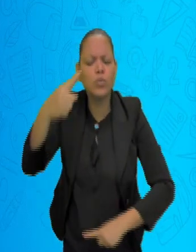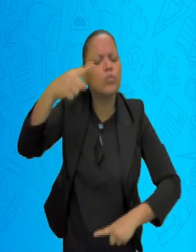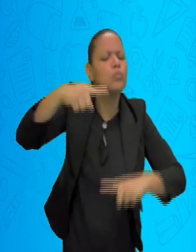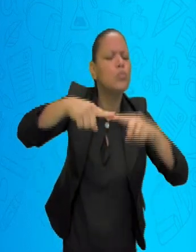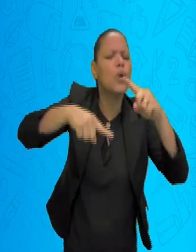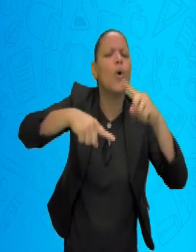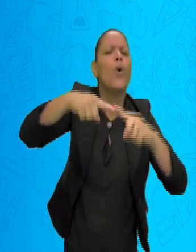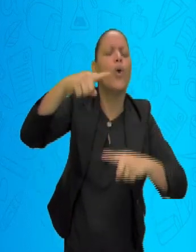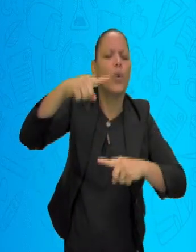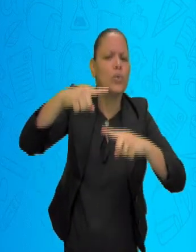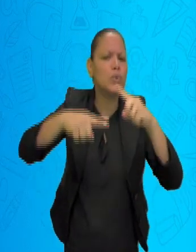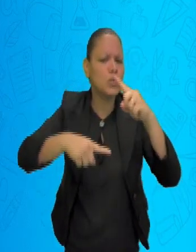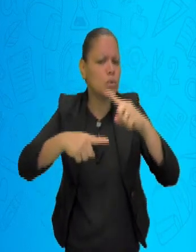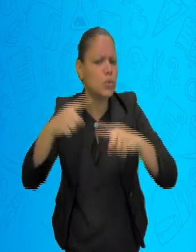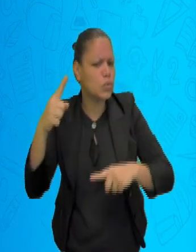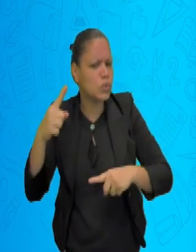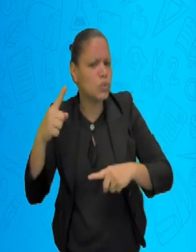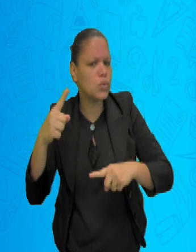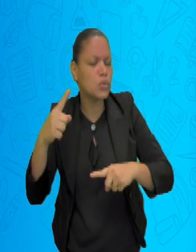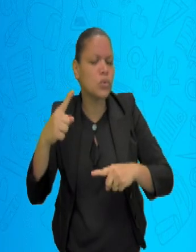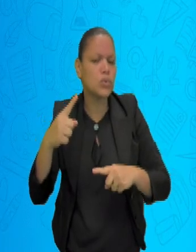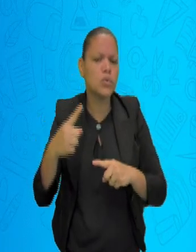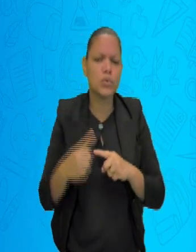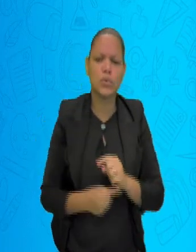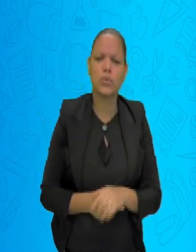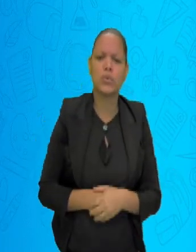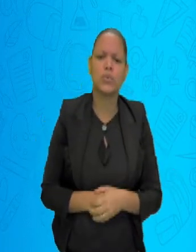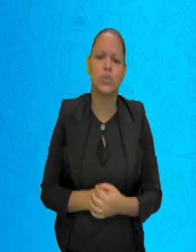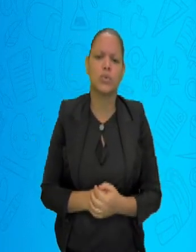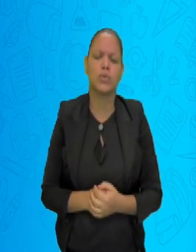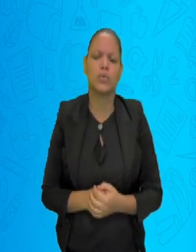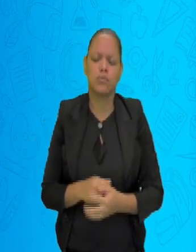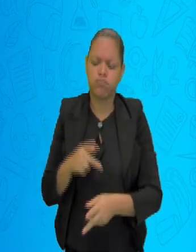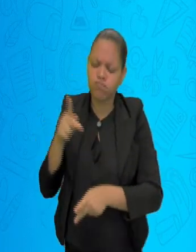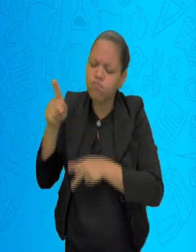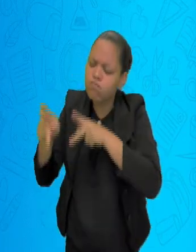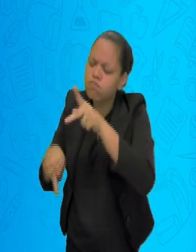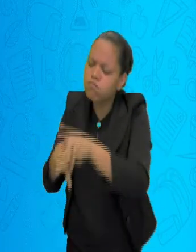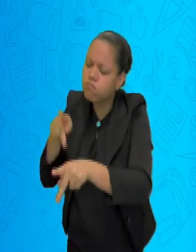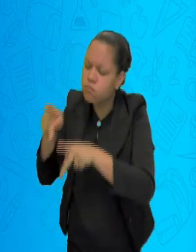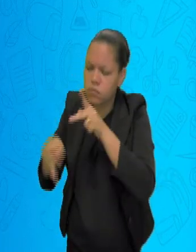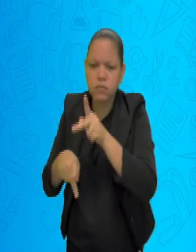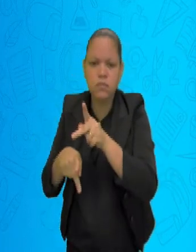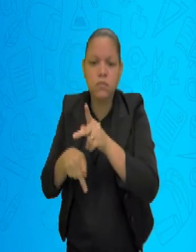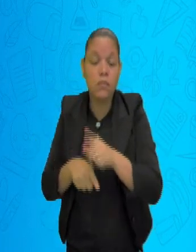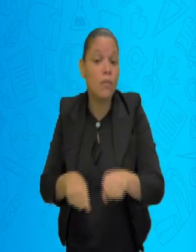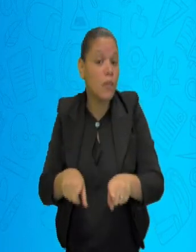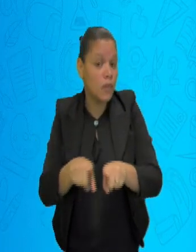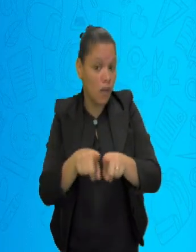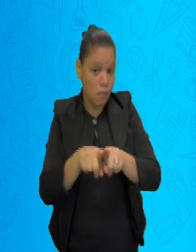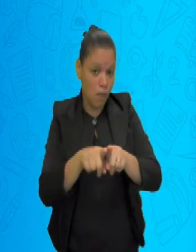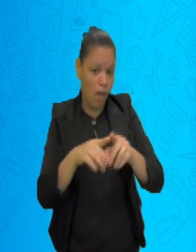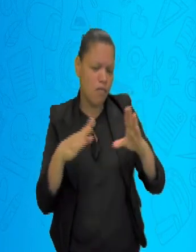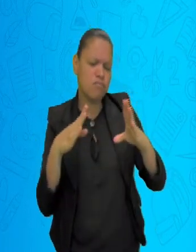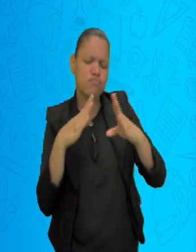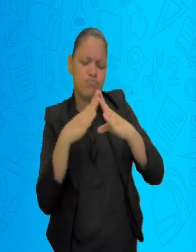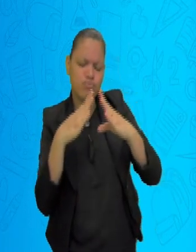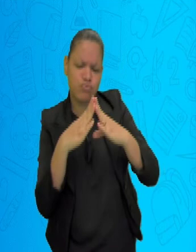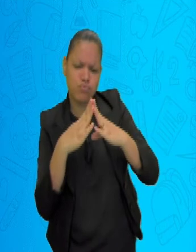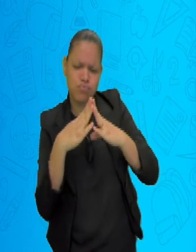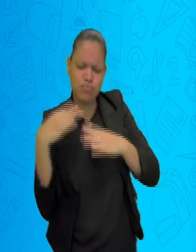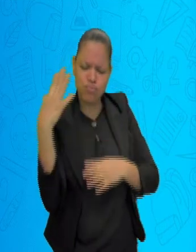reclamar. Então, é um comércio que presta serviço para a população. Salão de beleza,